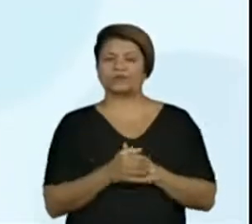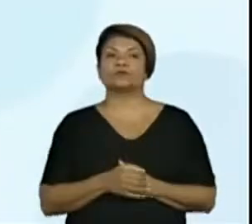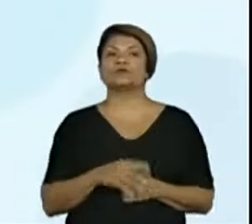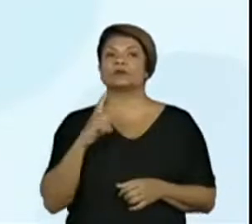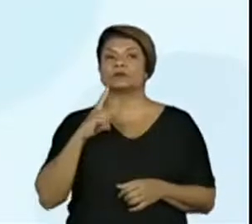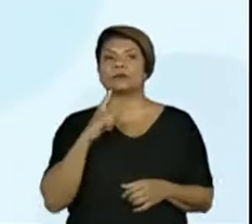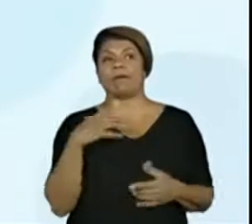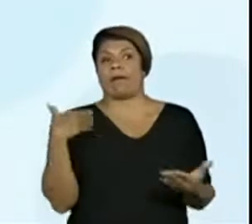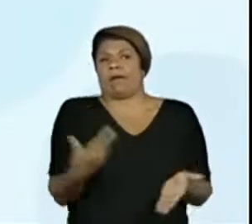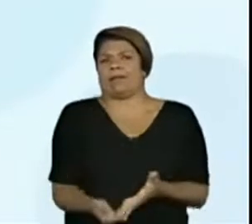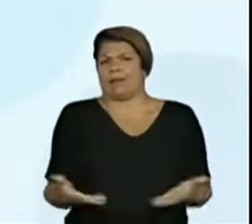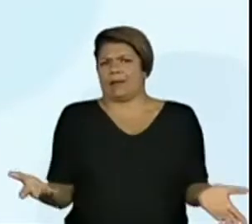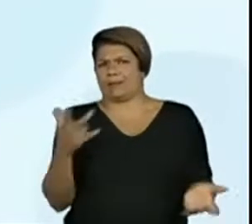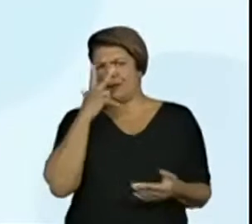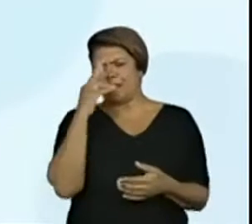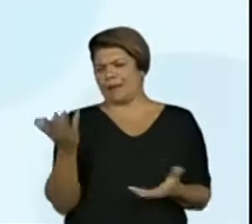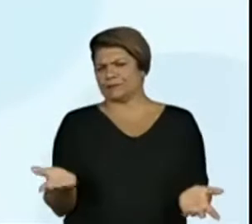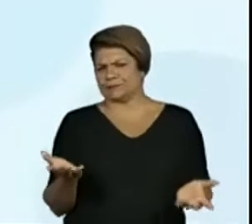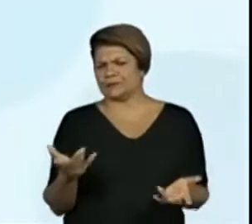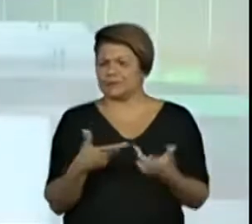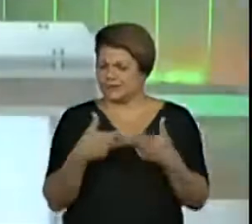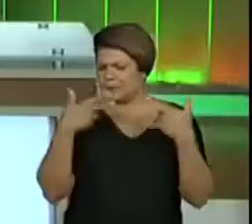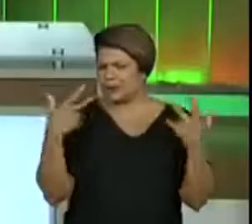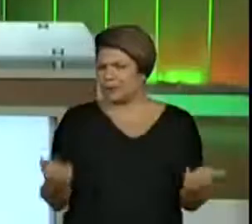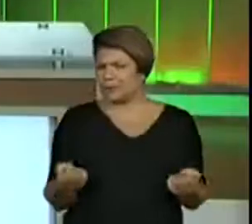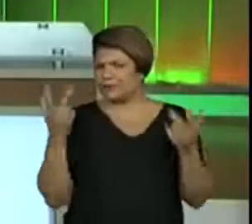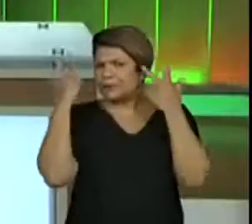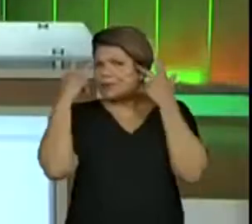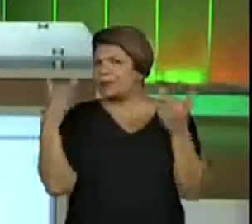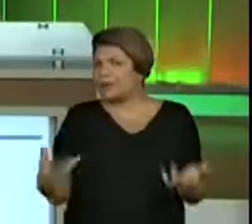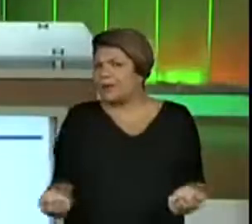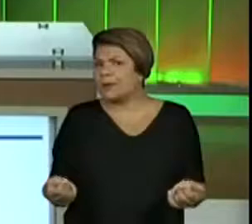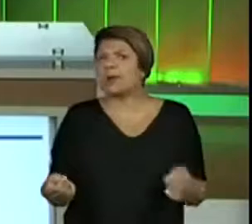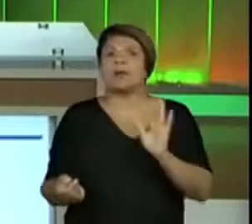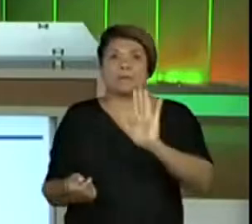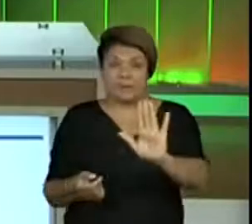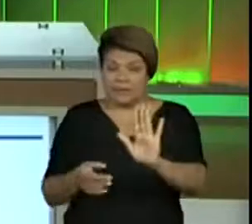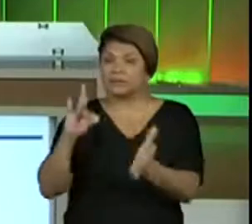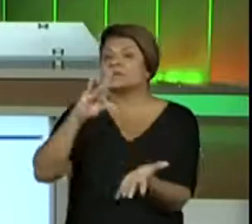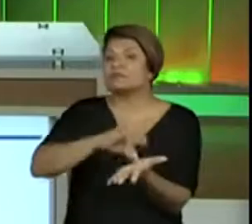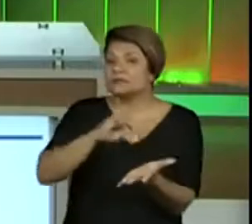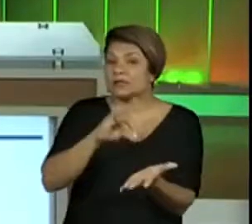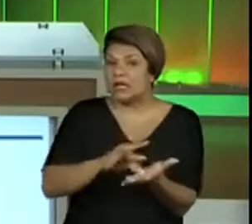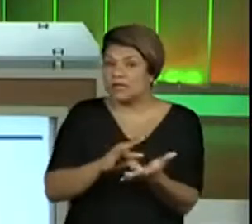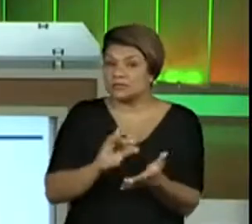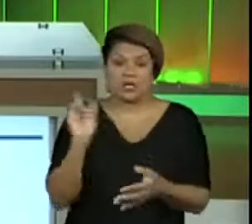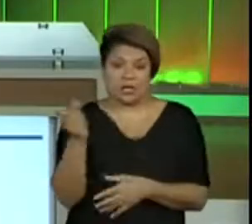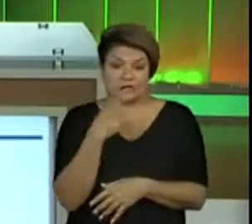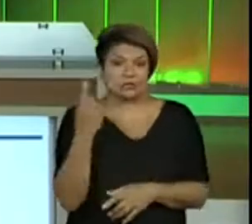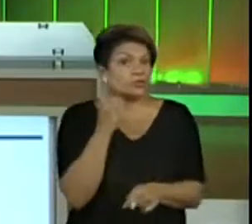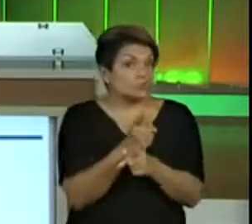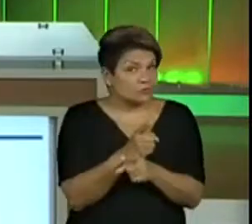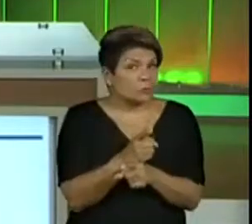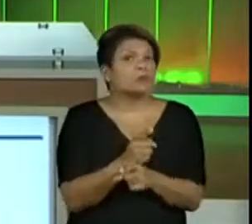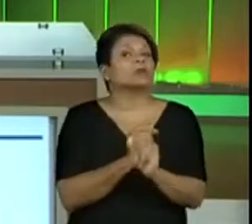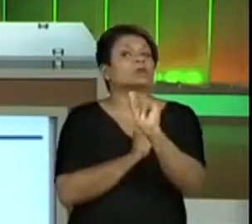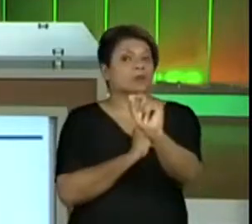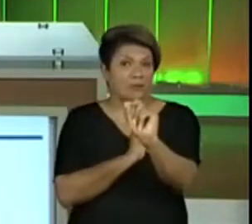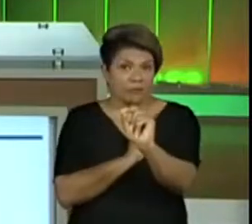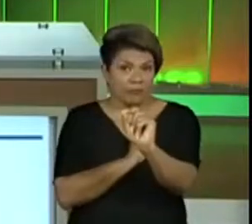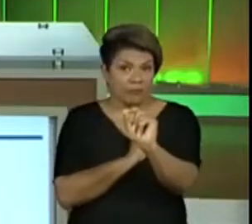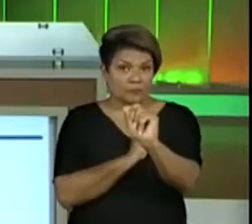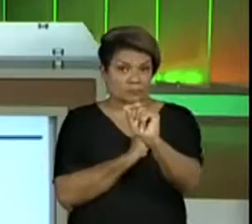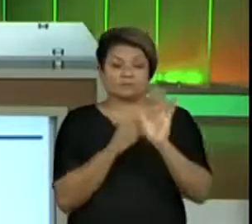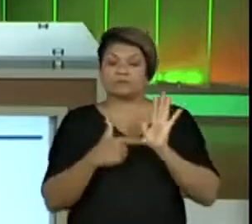até parece que contar é algo tão natural, mas que, na verdade, a gente está descobrindo e está